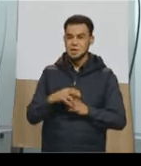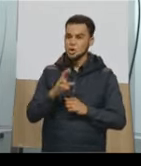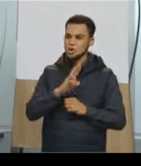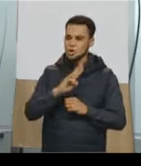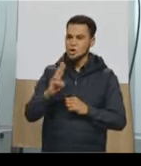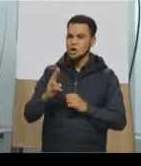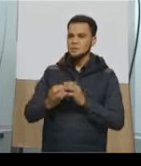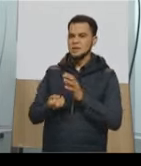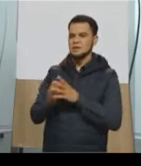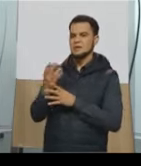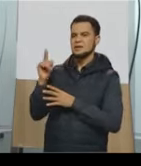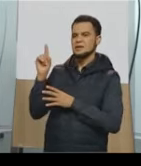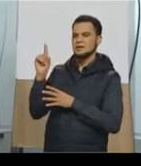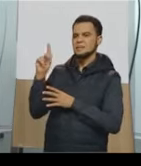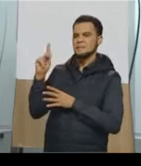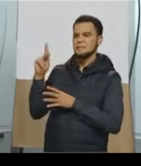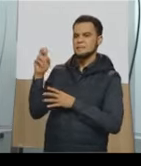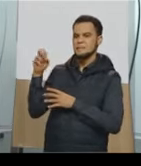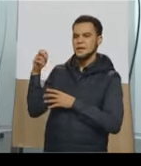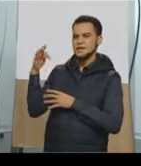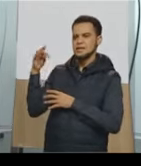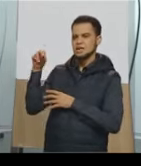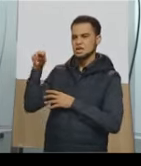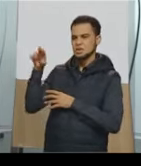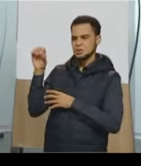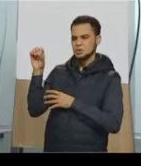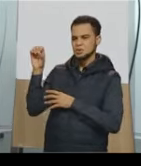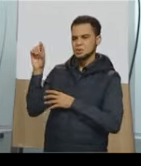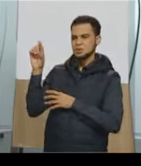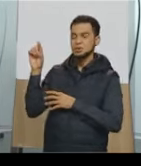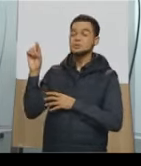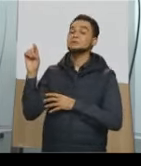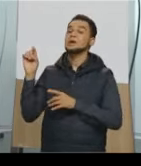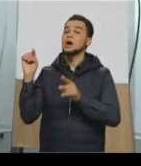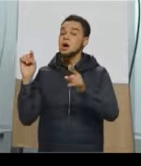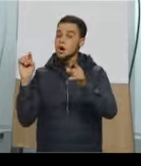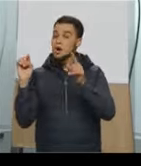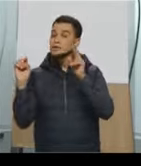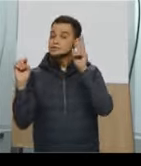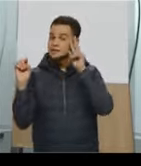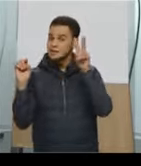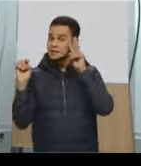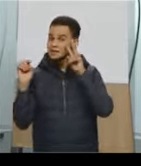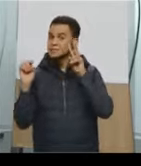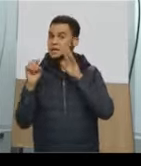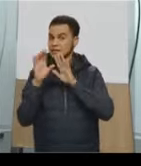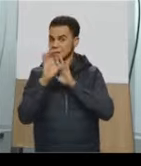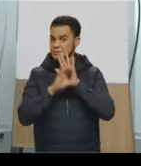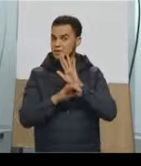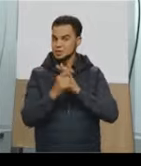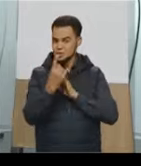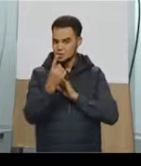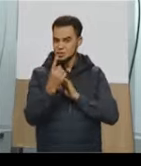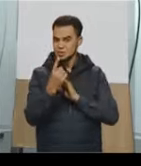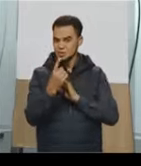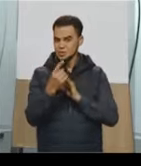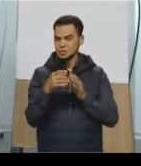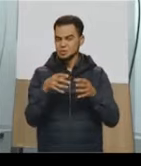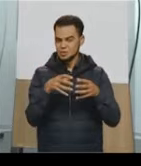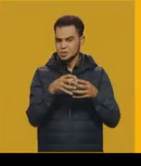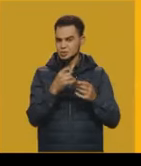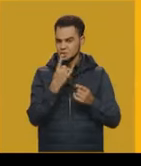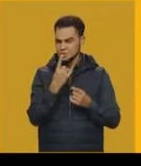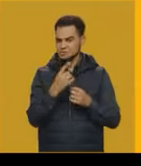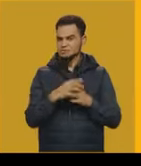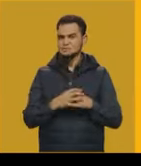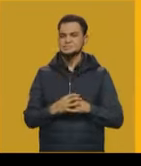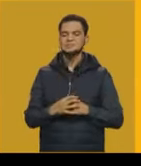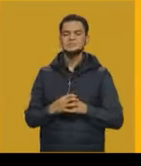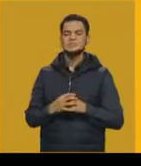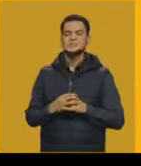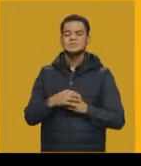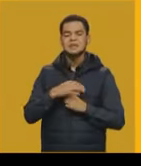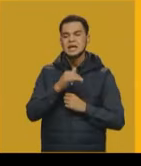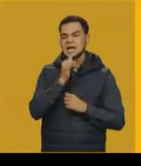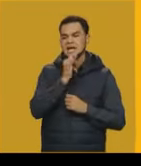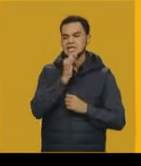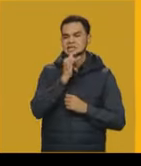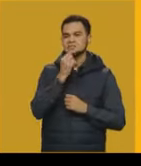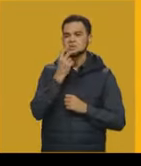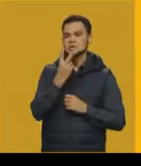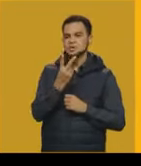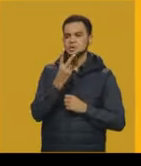Ok? Lembrando que isso é uma revisão do volume 1, gente. Bom, exemplo 2. Então, agora eu